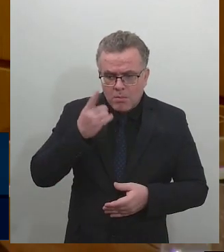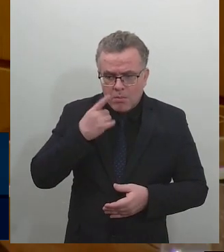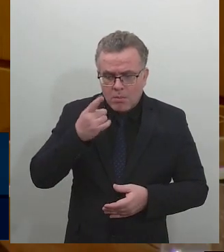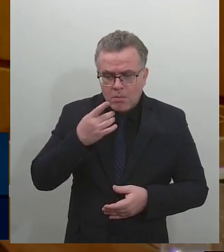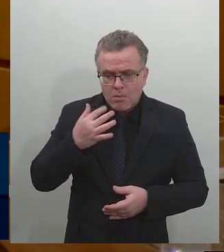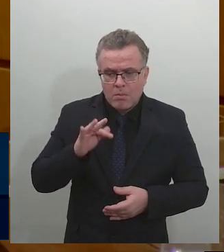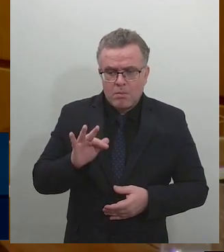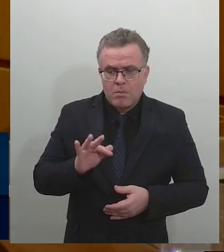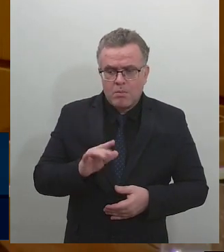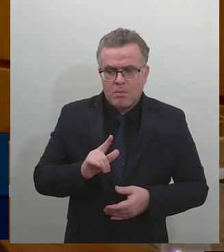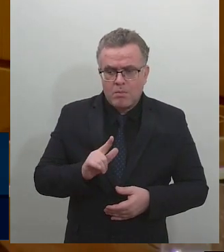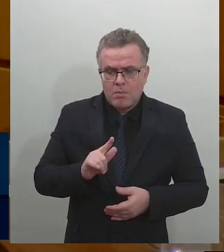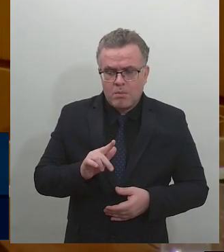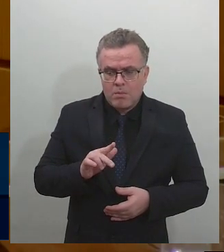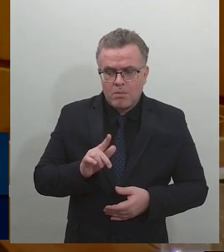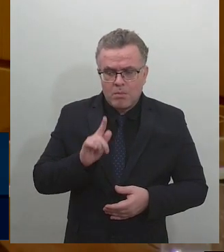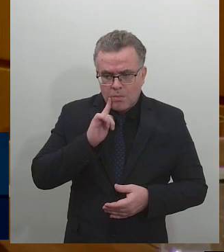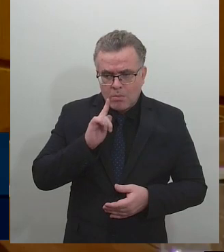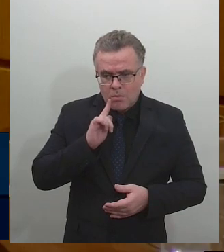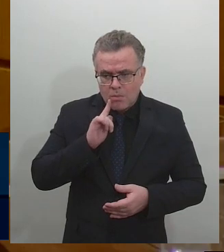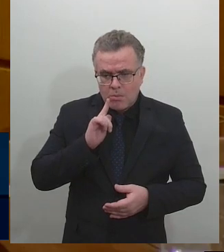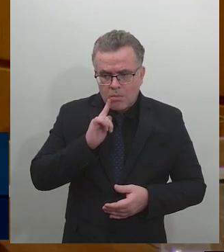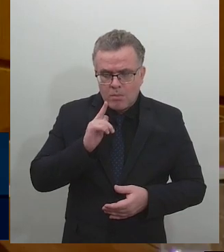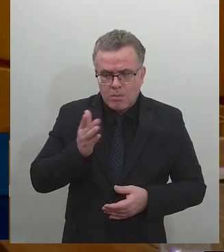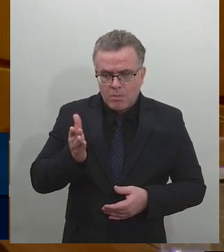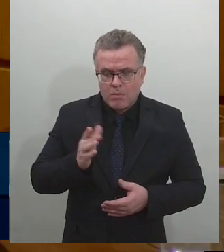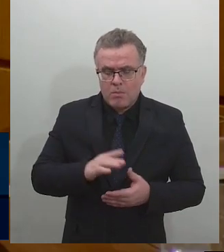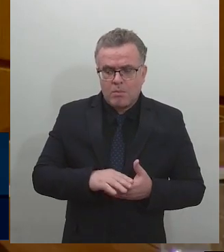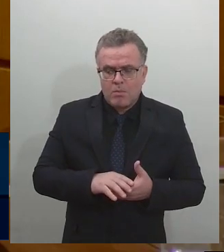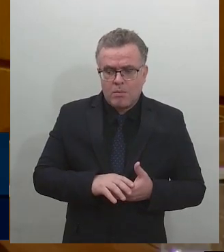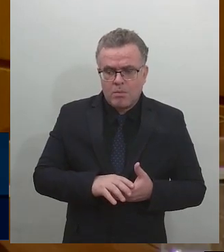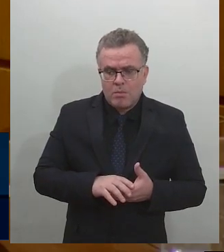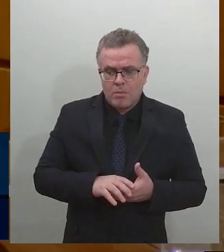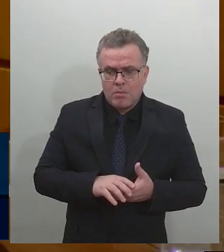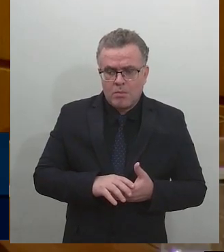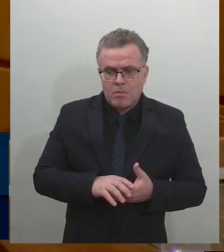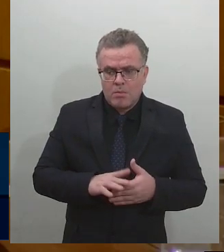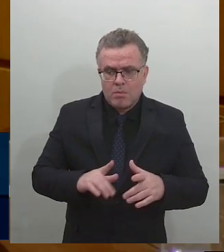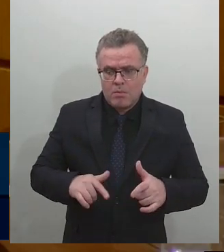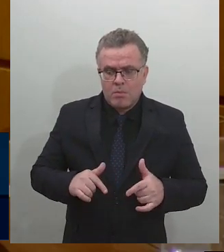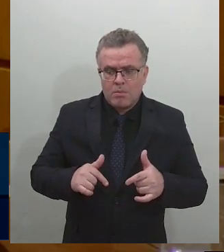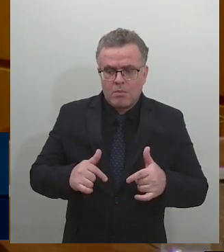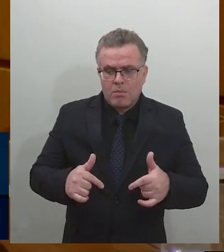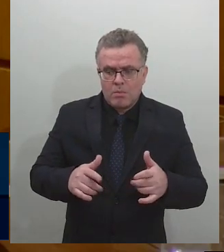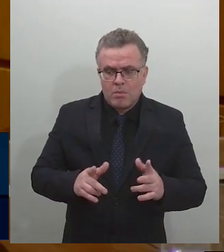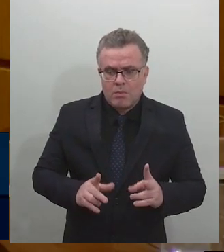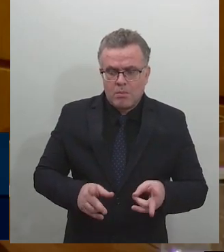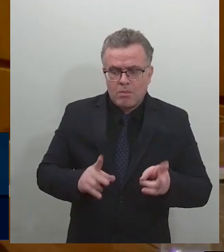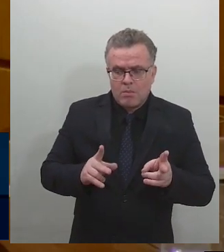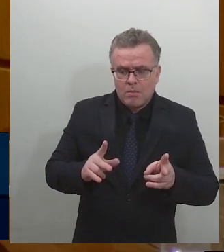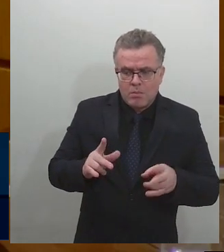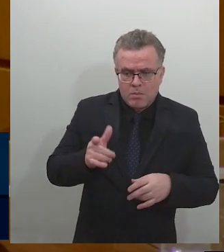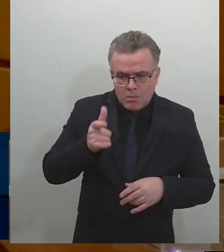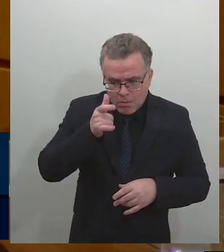que tem sido um incansável defensor dos interesses de Sergipe em